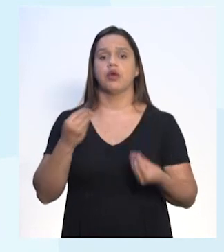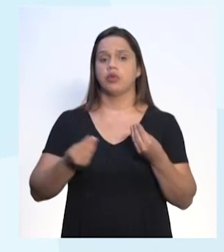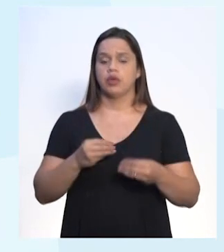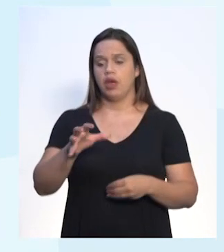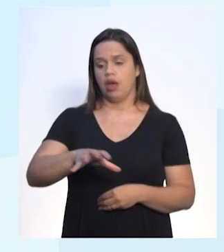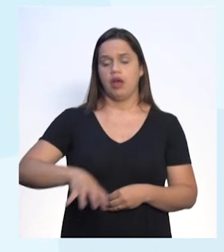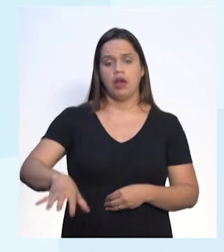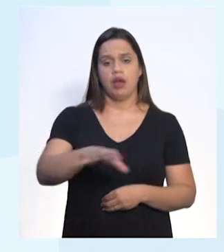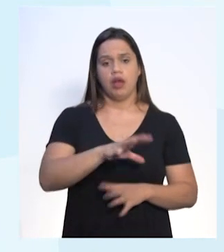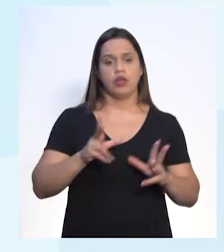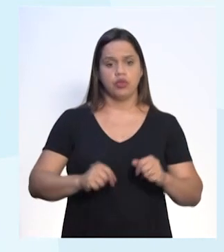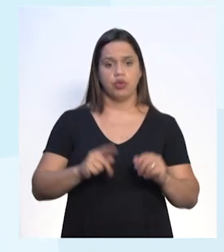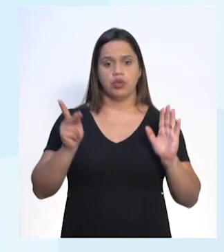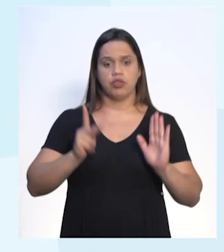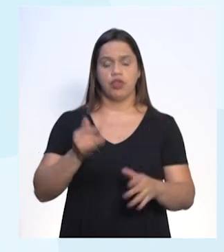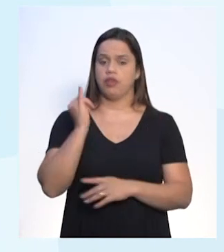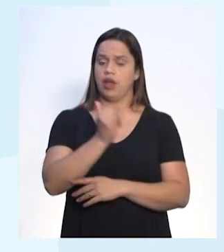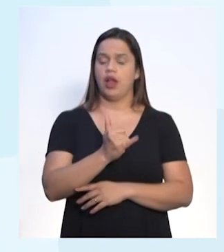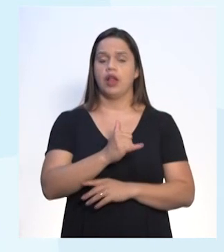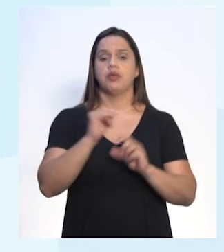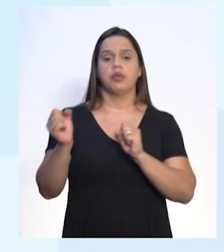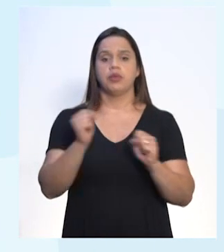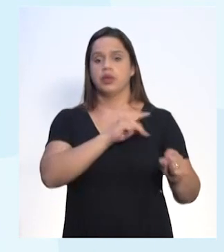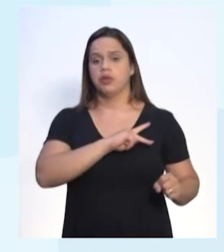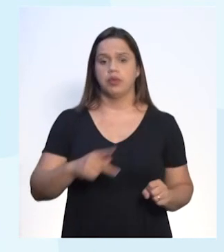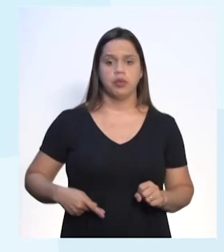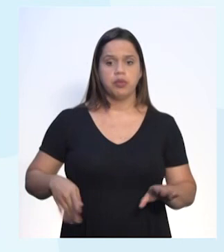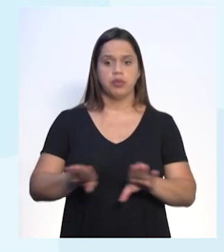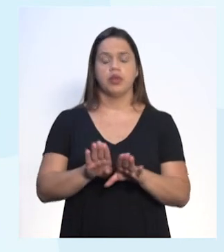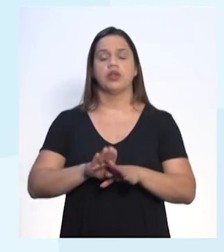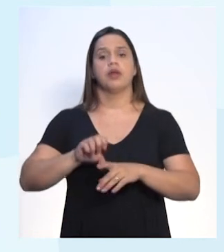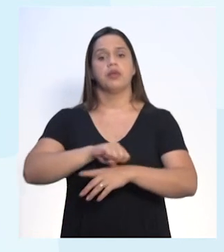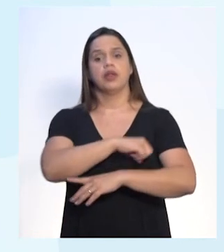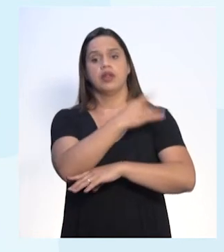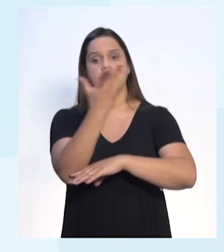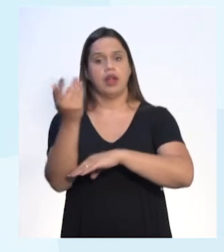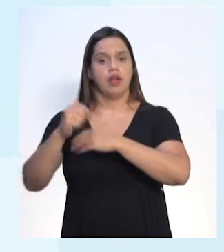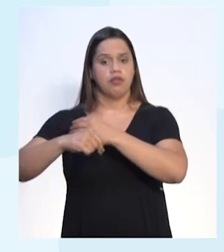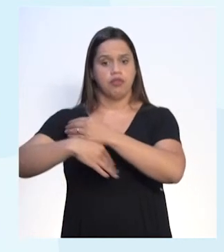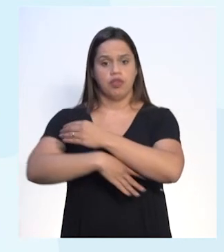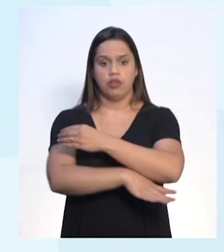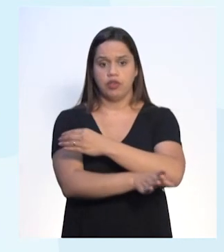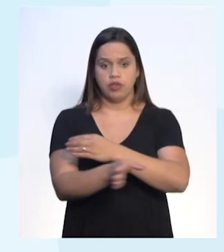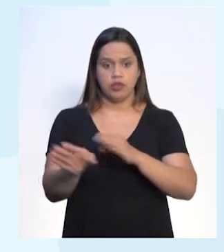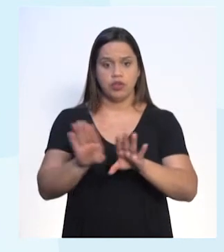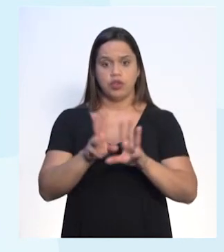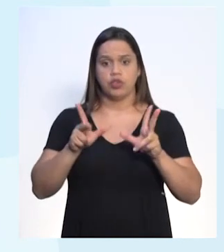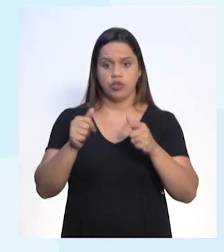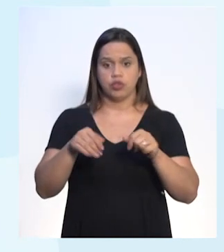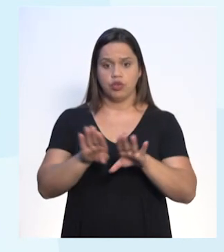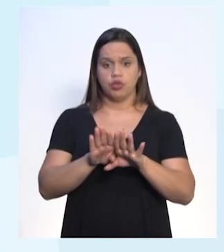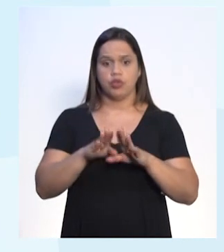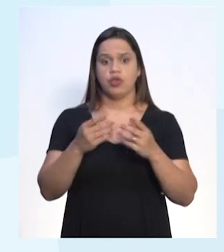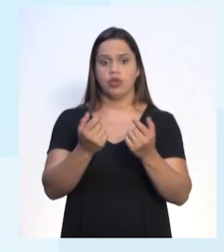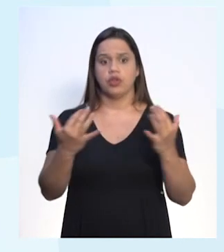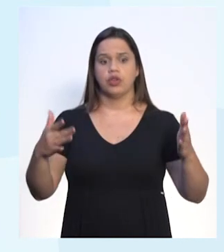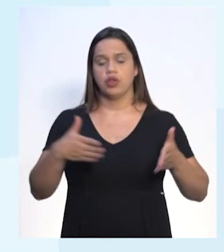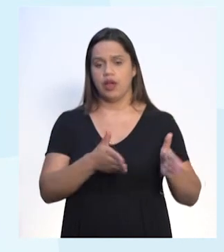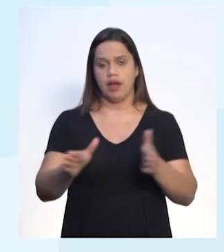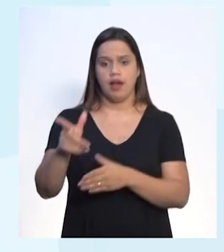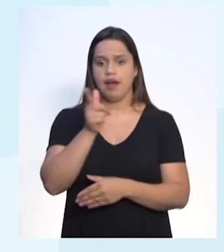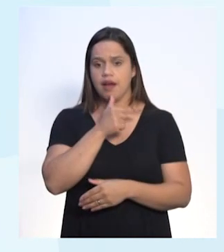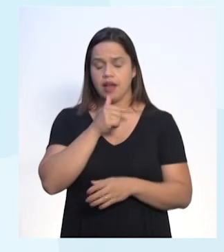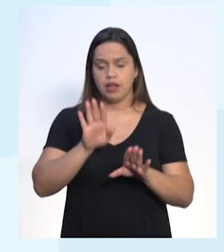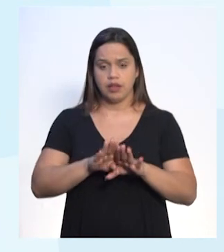pelo poder público para a proteção da fauna, da flora, dos micro-organismos, dos corpos d'água,